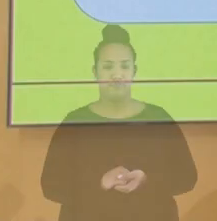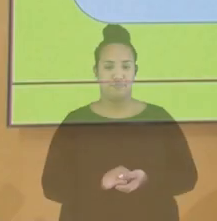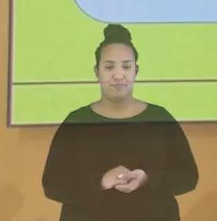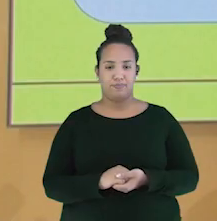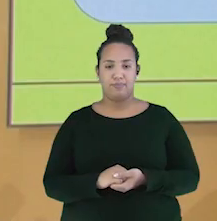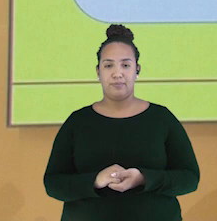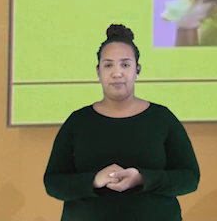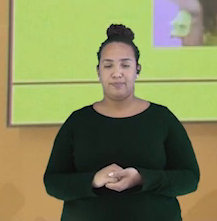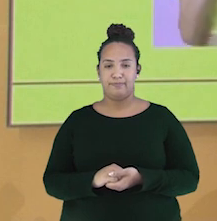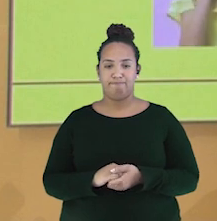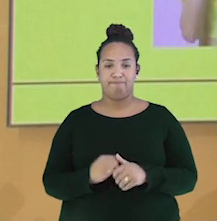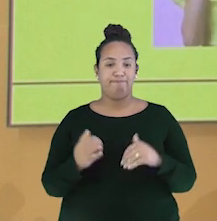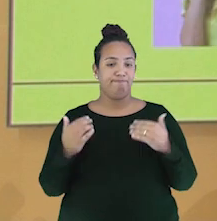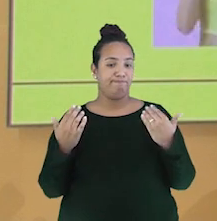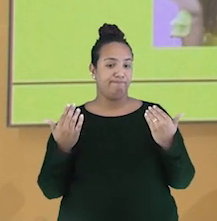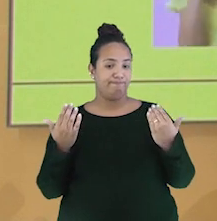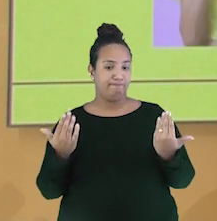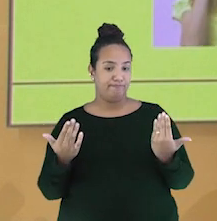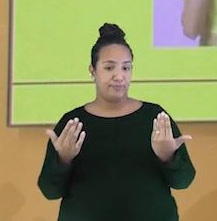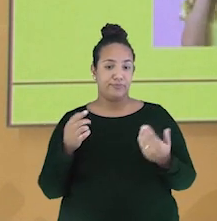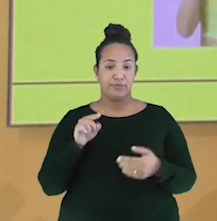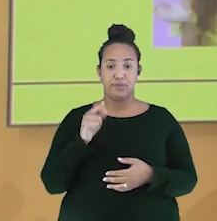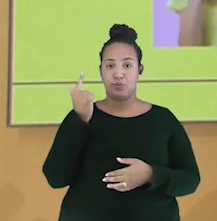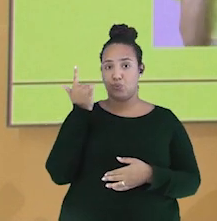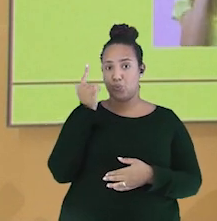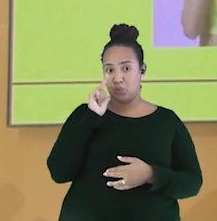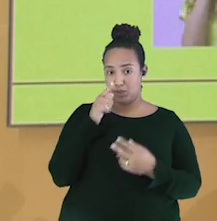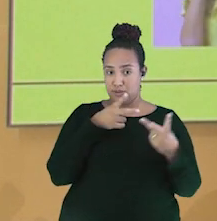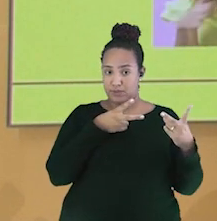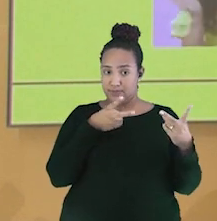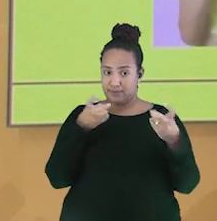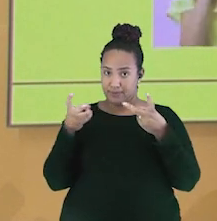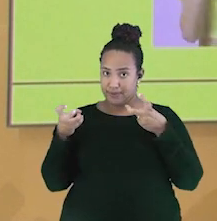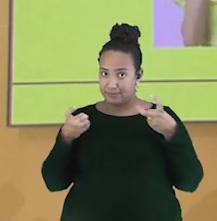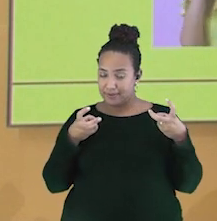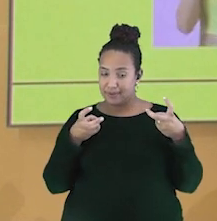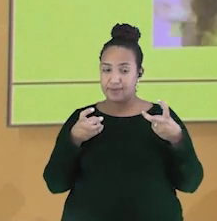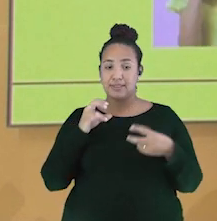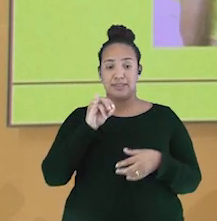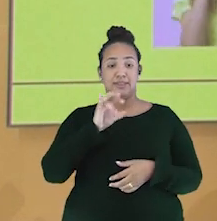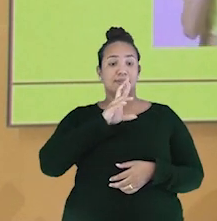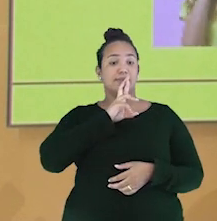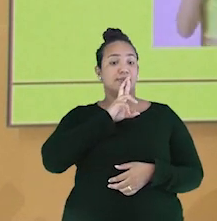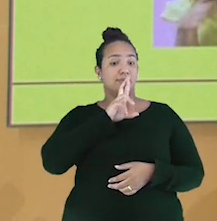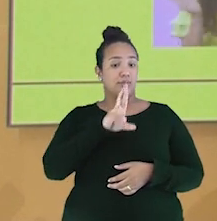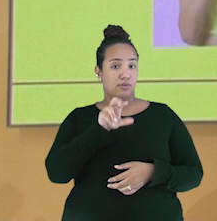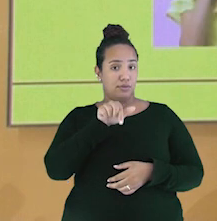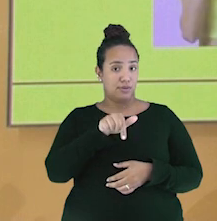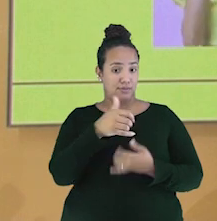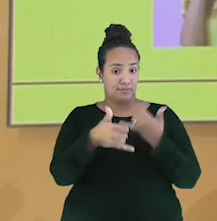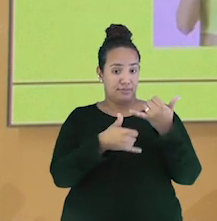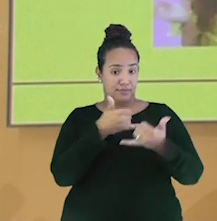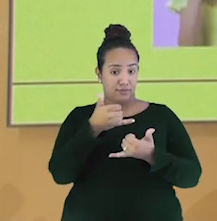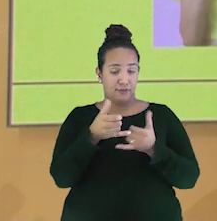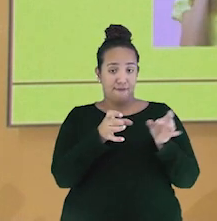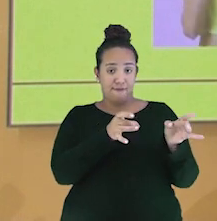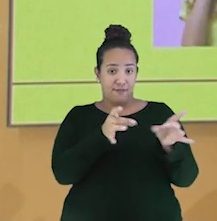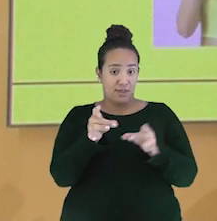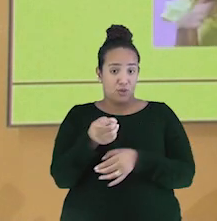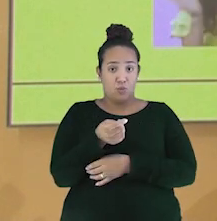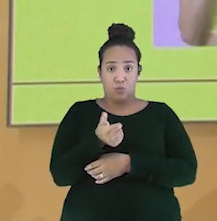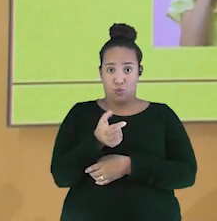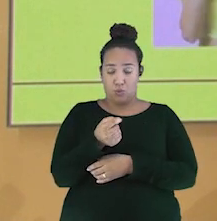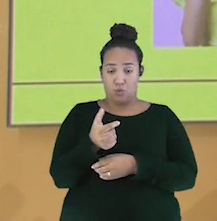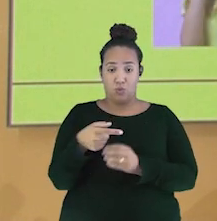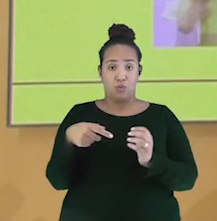E então conseguiu observar na tabela se você respondeu que o brinquedo menos vendido foi